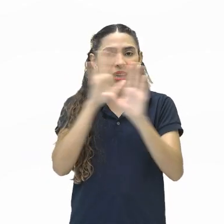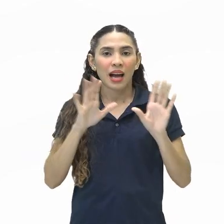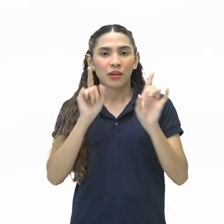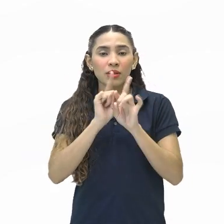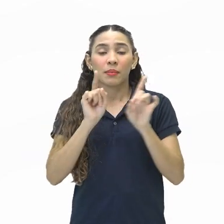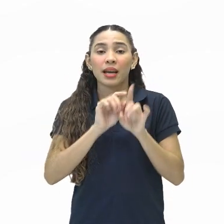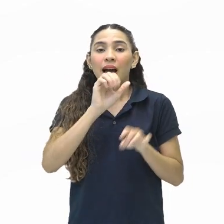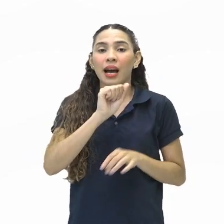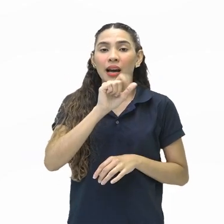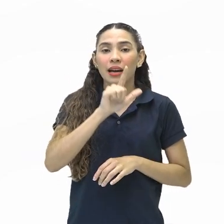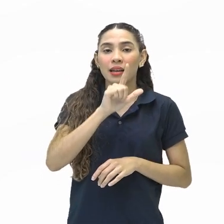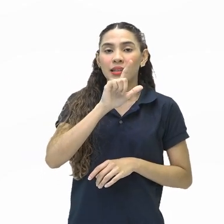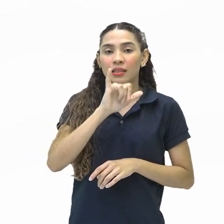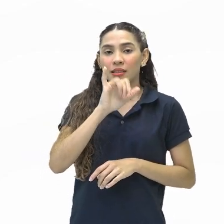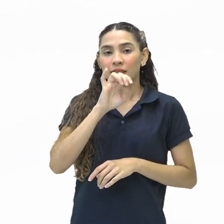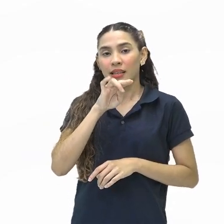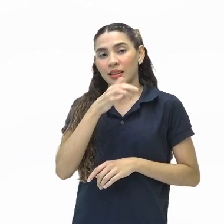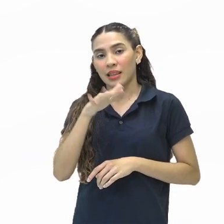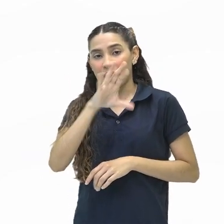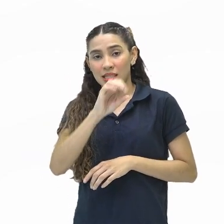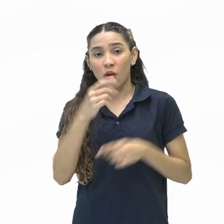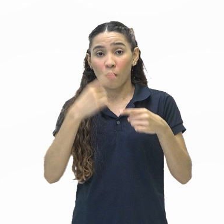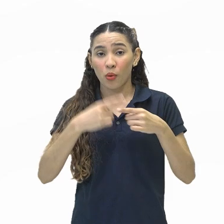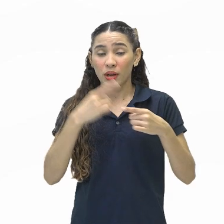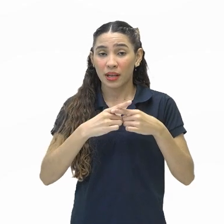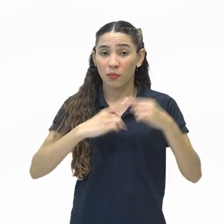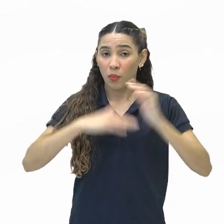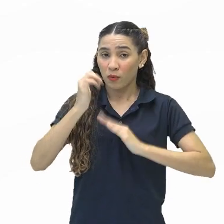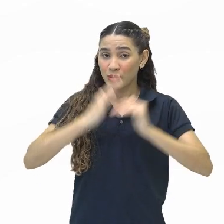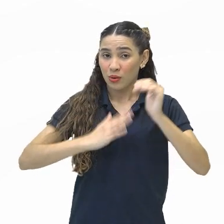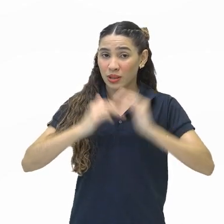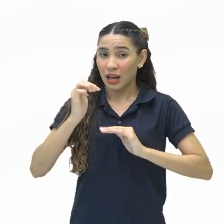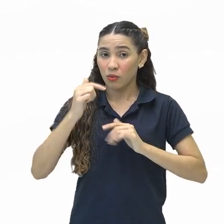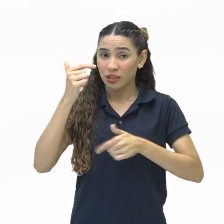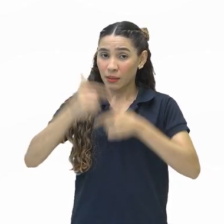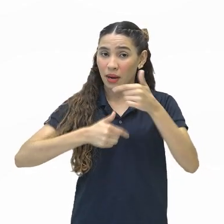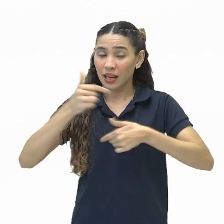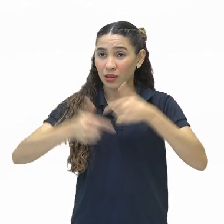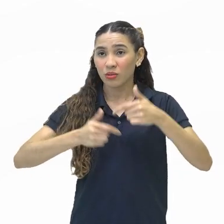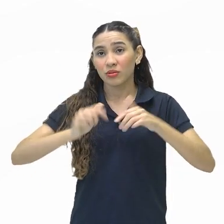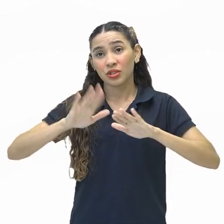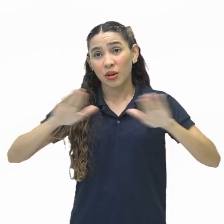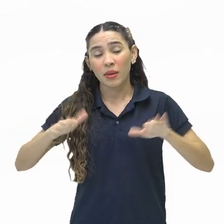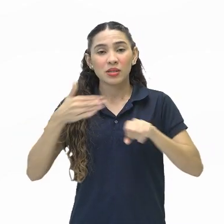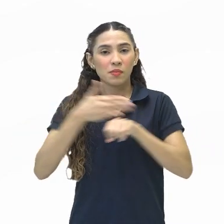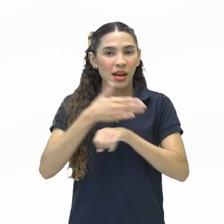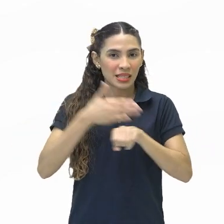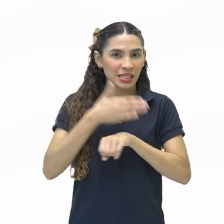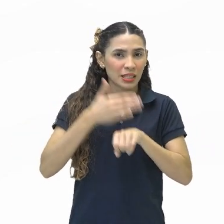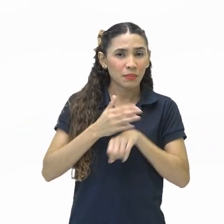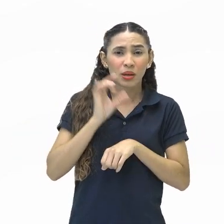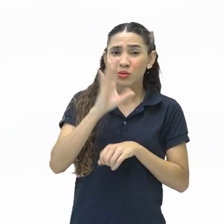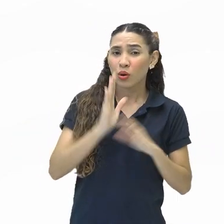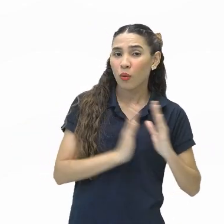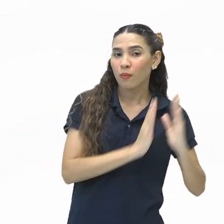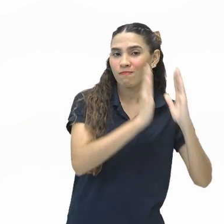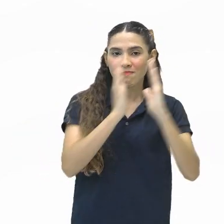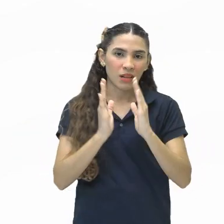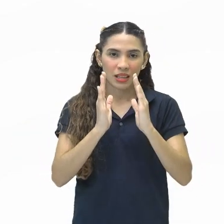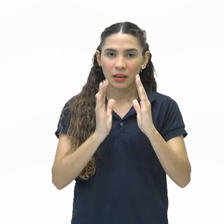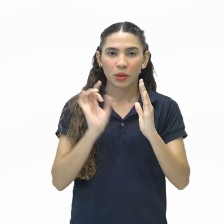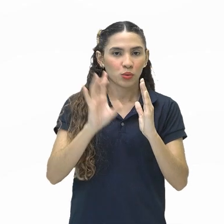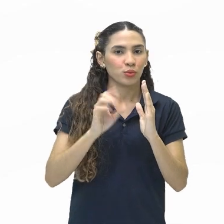da alienação. Já que o trabalhador, ele geralmente participa apenas de uma etapa do